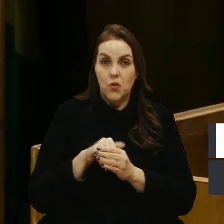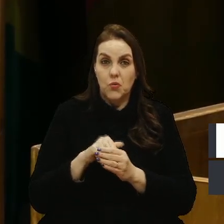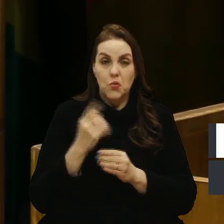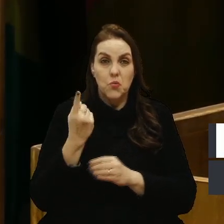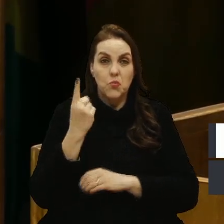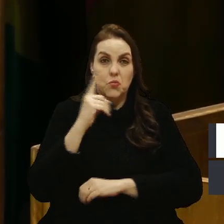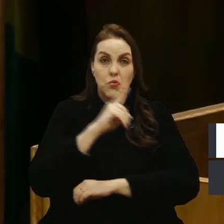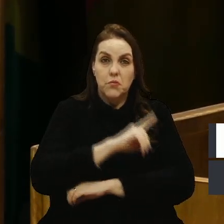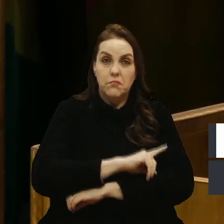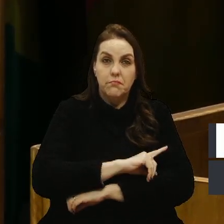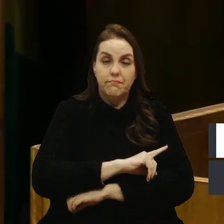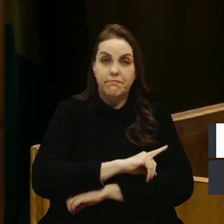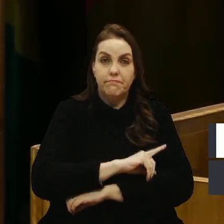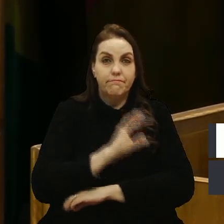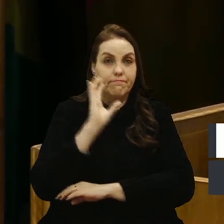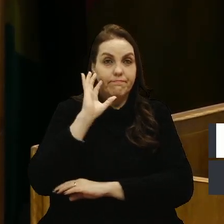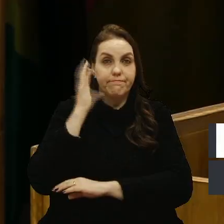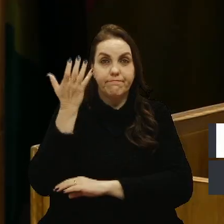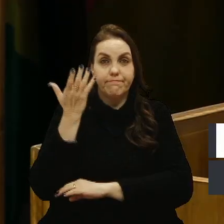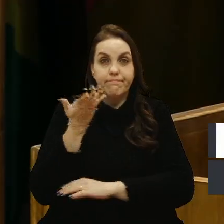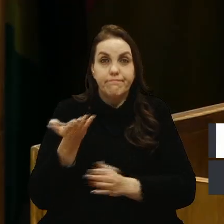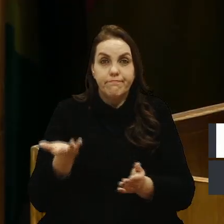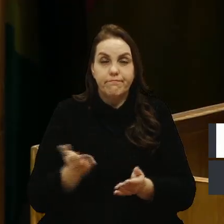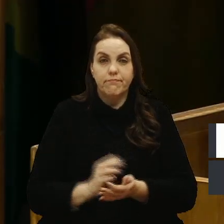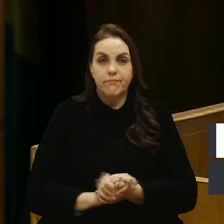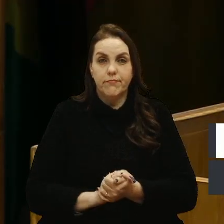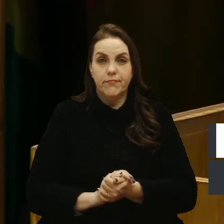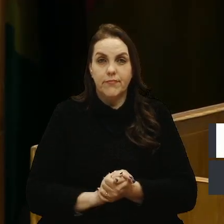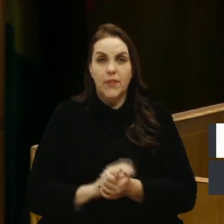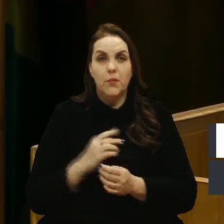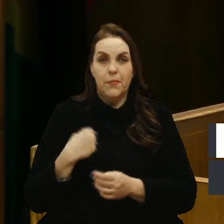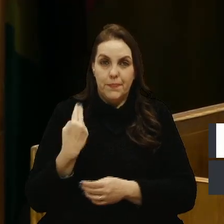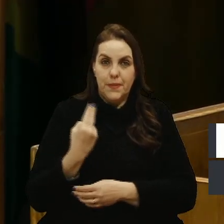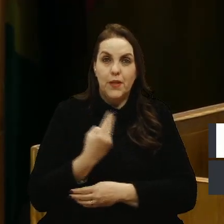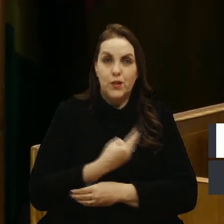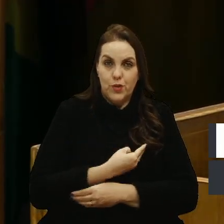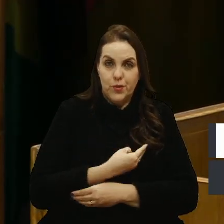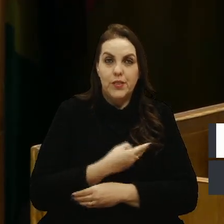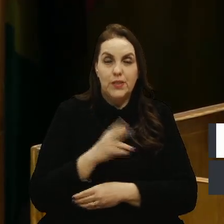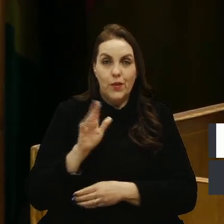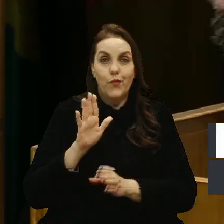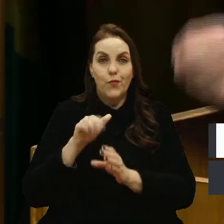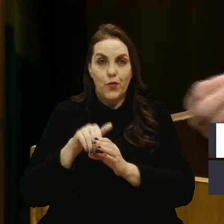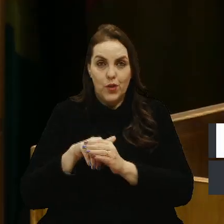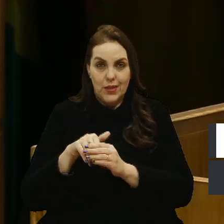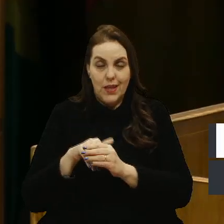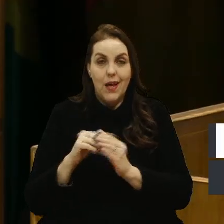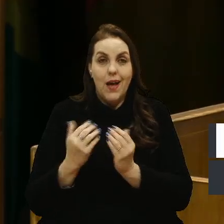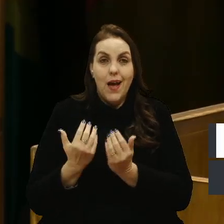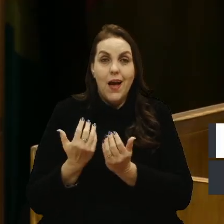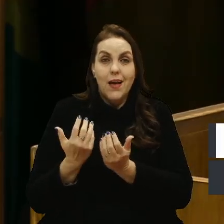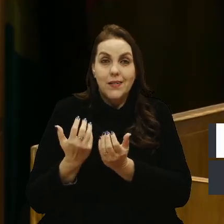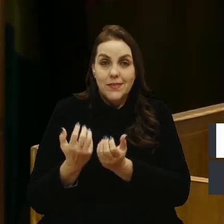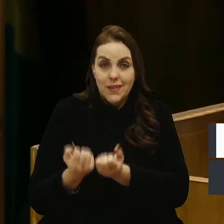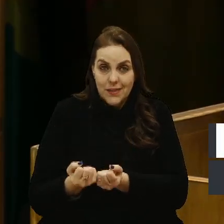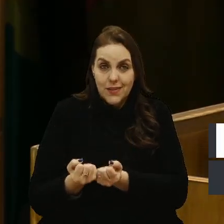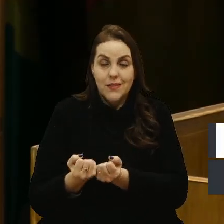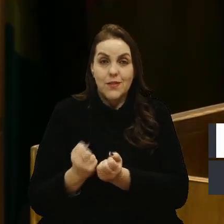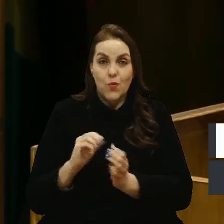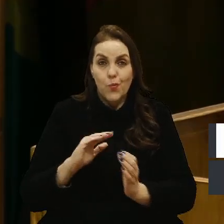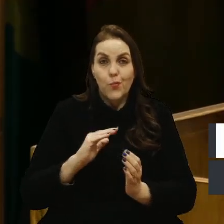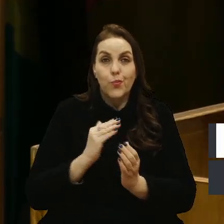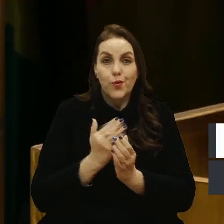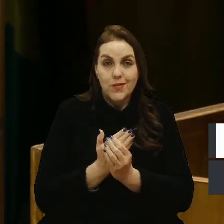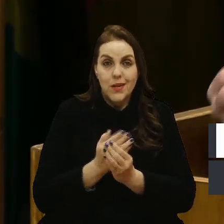dia que algo aconteceu. Então, para nós votarmos uma admissibilidade e um processo de